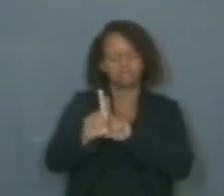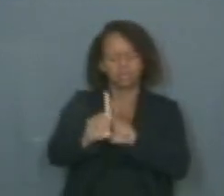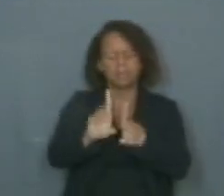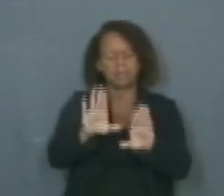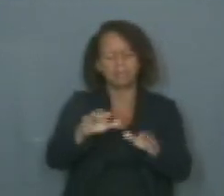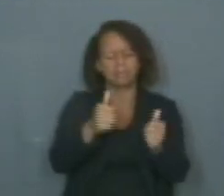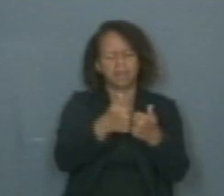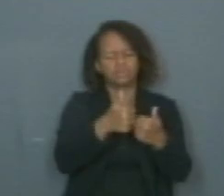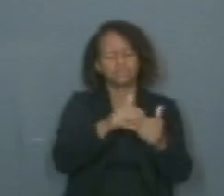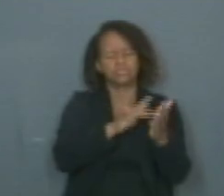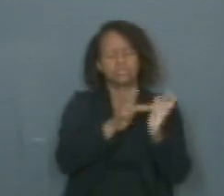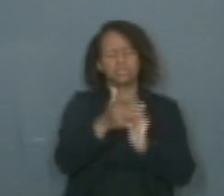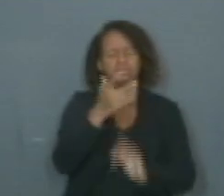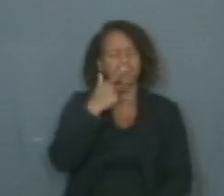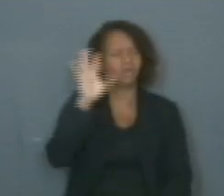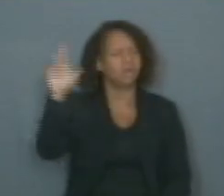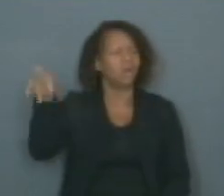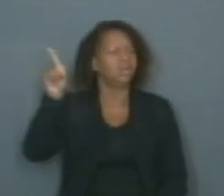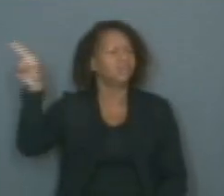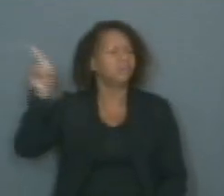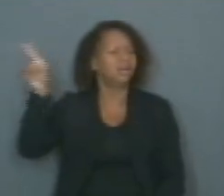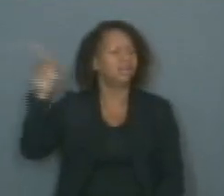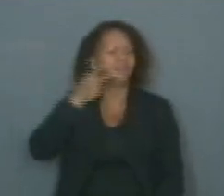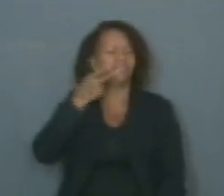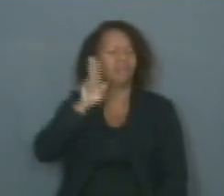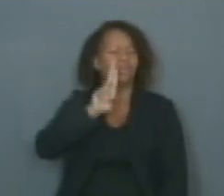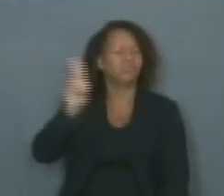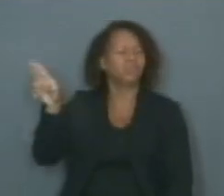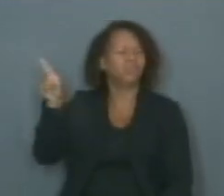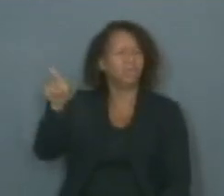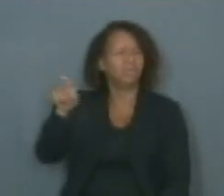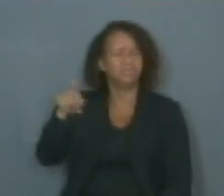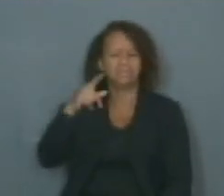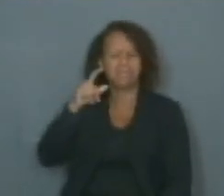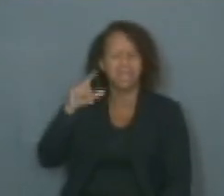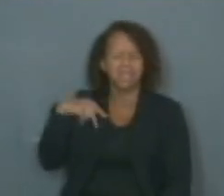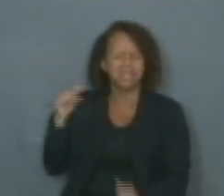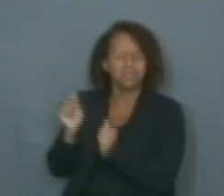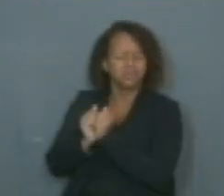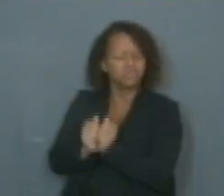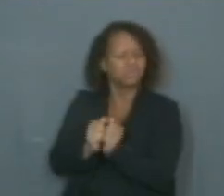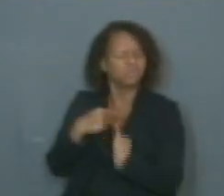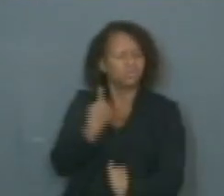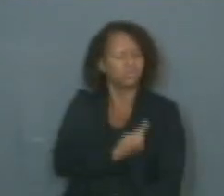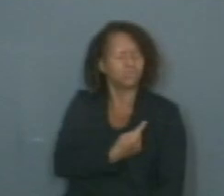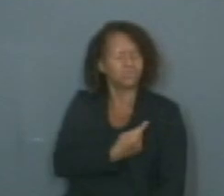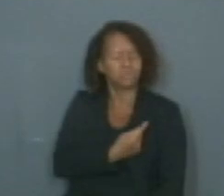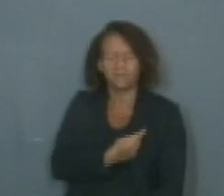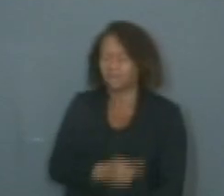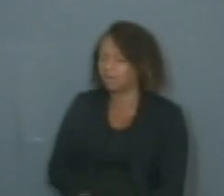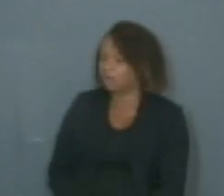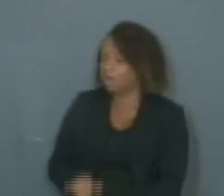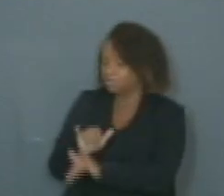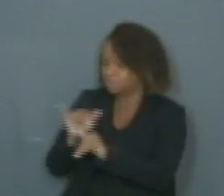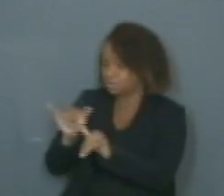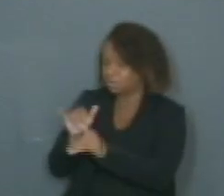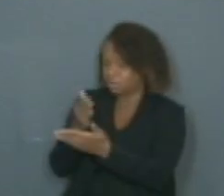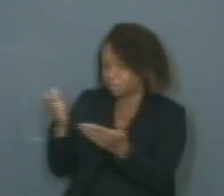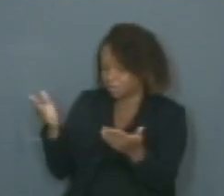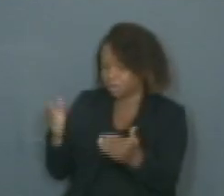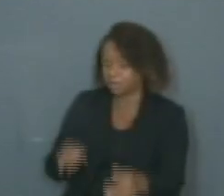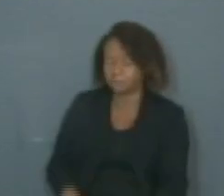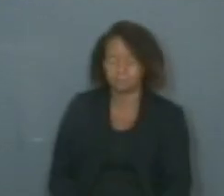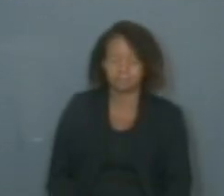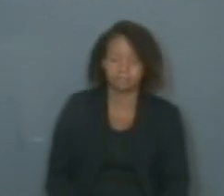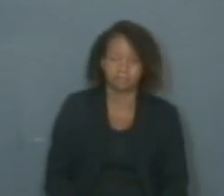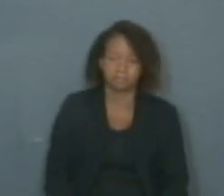disseram: Senhor, estão ali falando do teu nome, falando em tu, e eles não andam conosco. Aí Jesus disse,